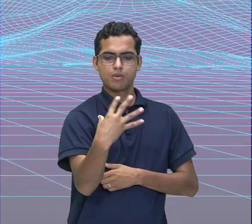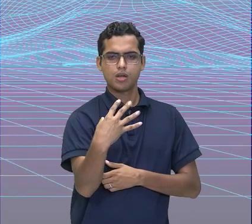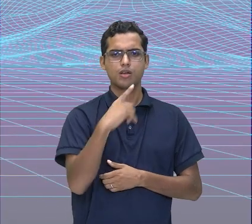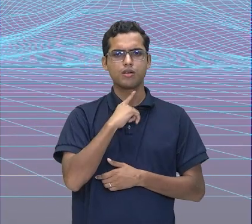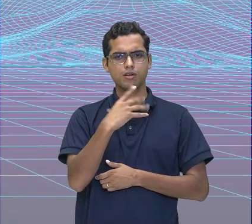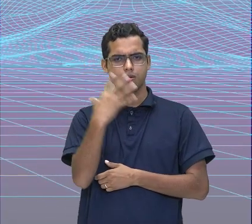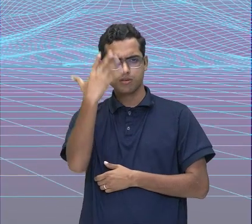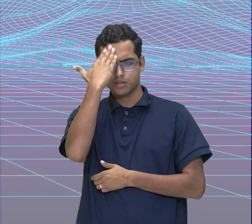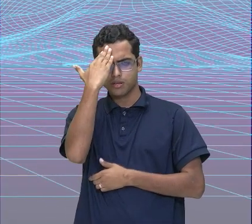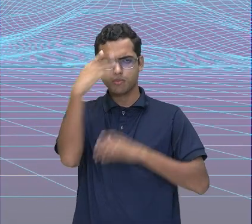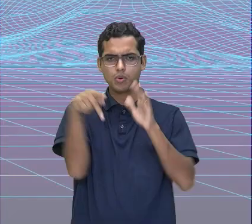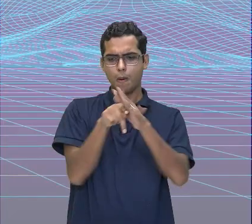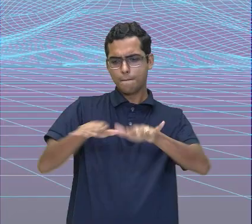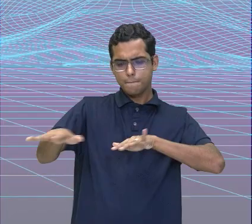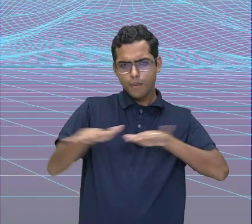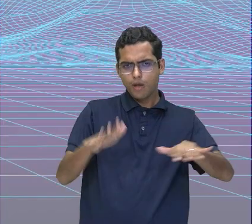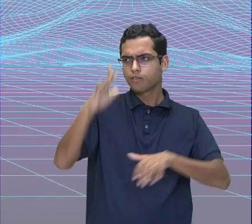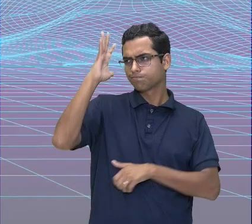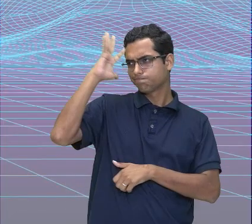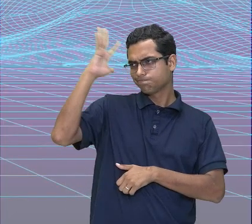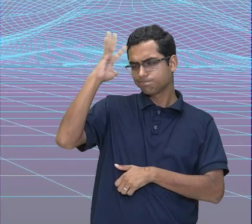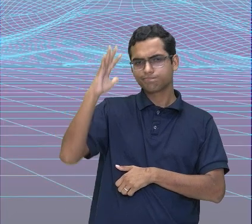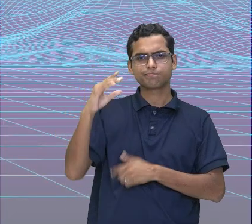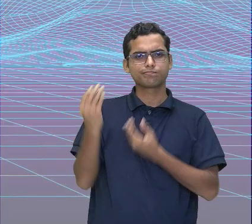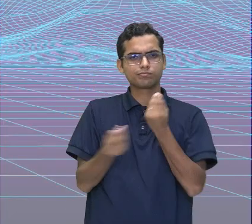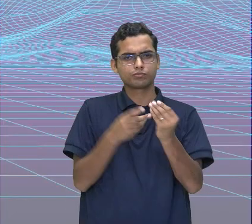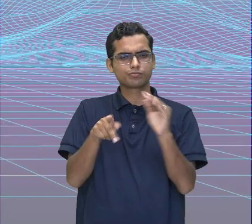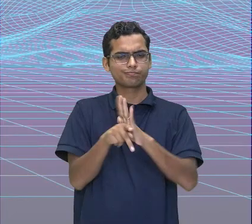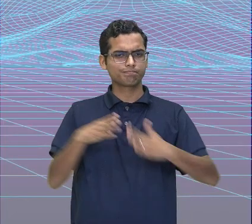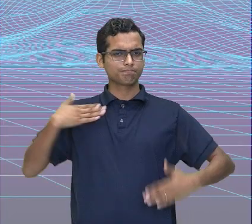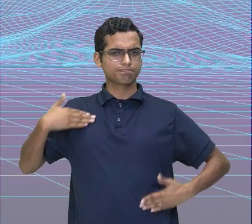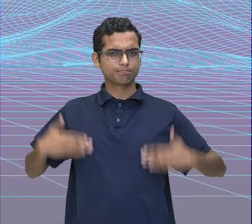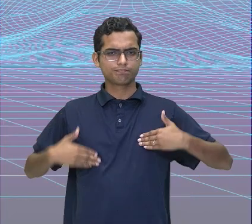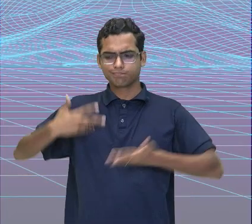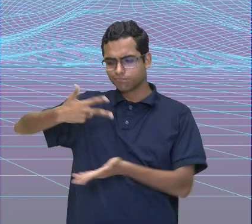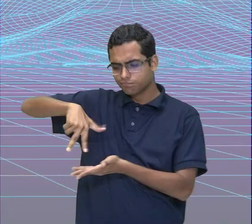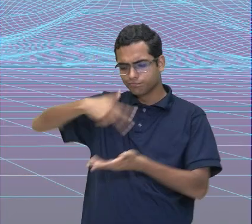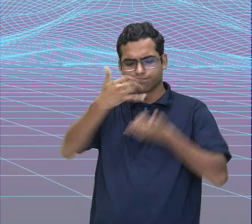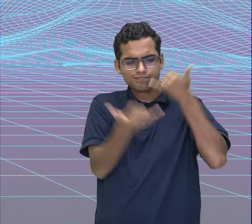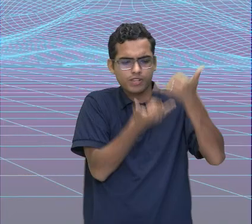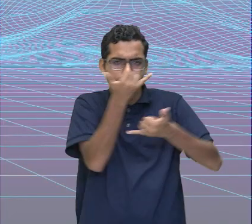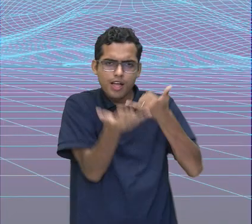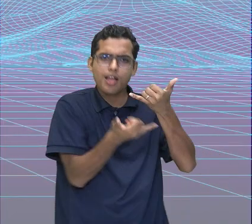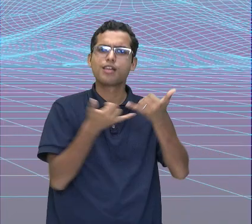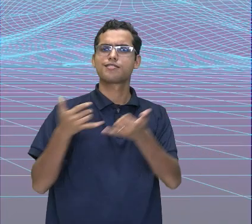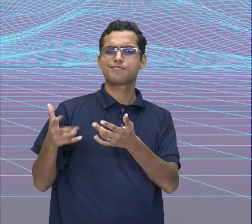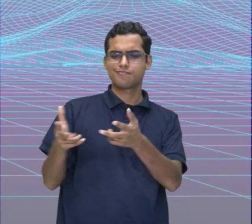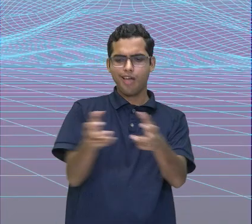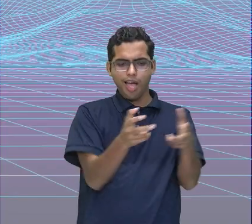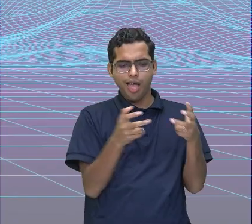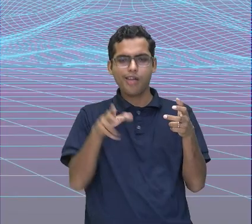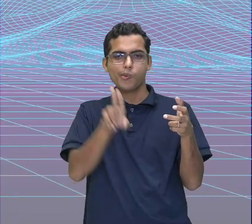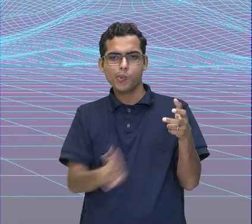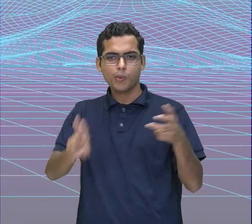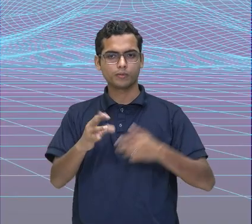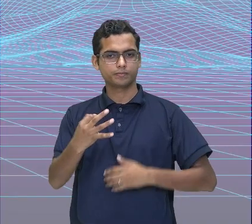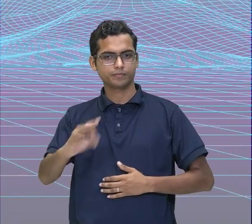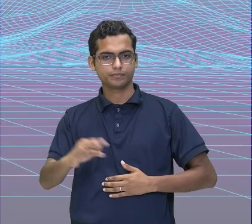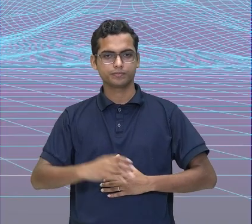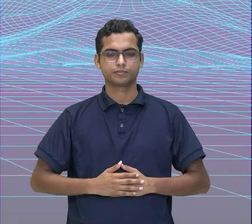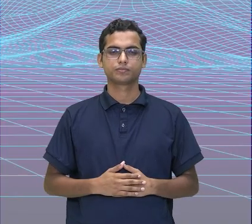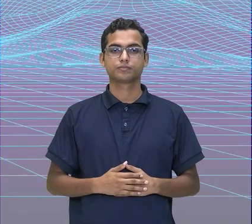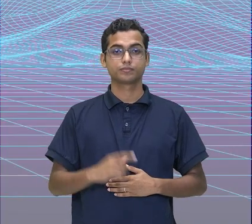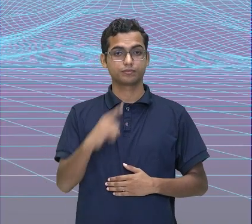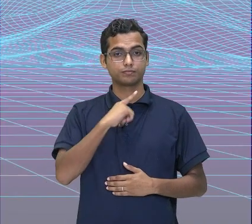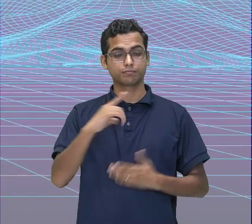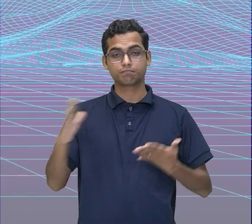você imagina, você ampliando o seu repertório corporal, dançando, brincando, jogando videogame, tá bom? Alguns